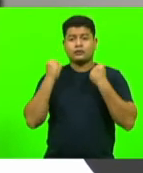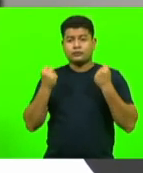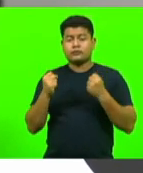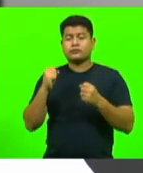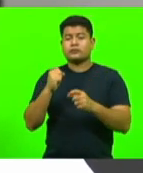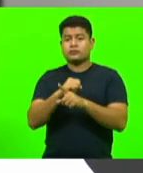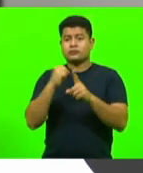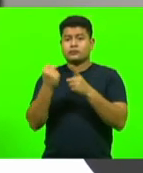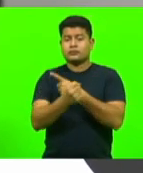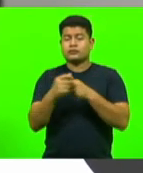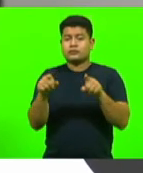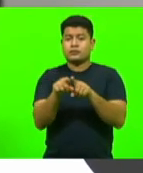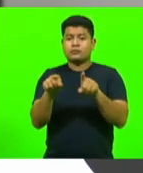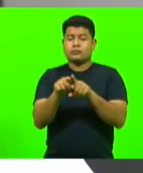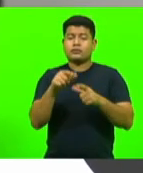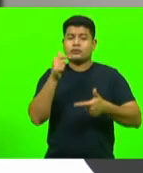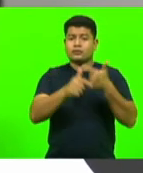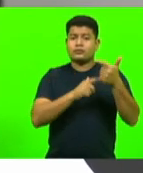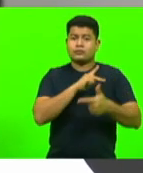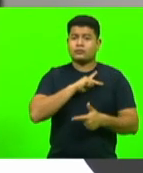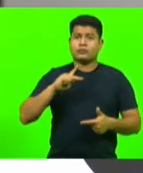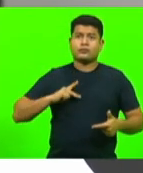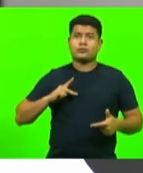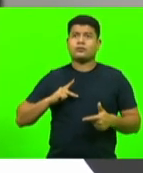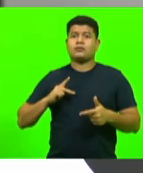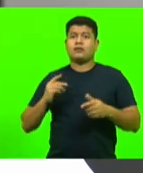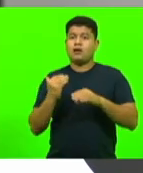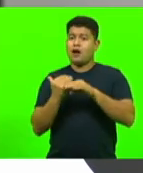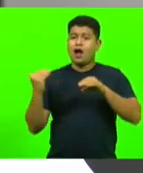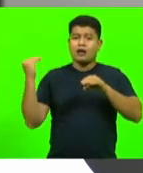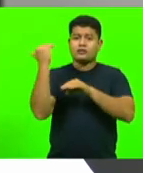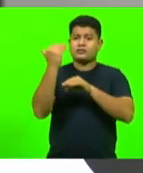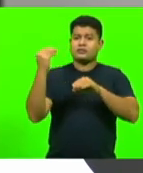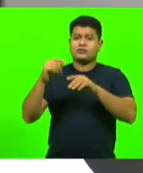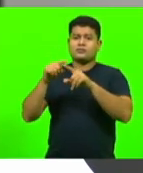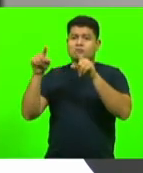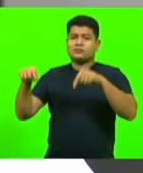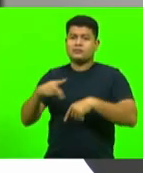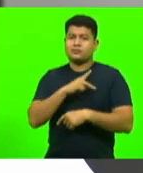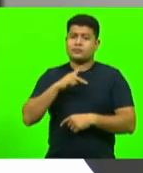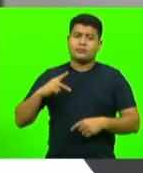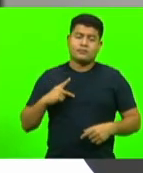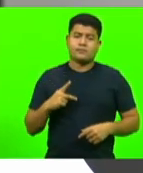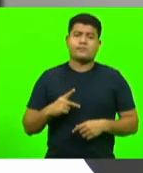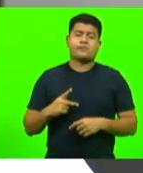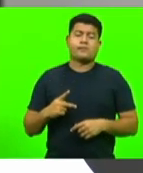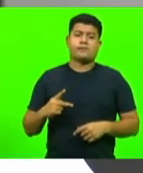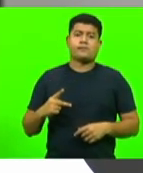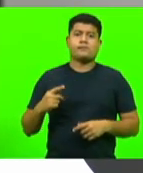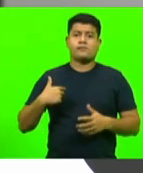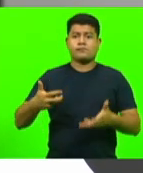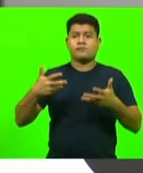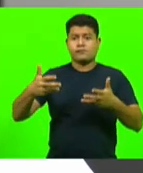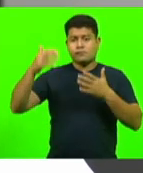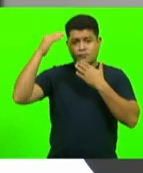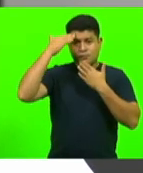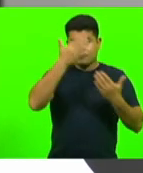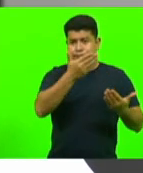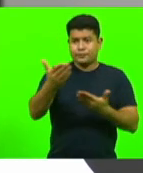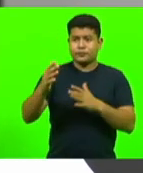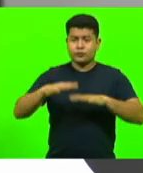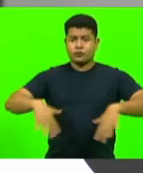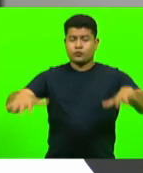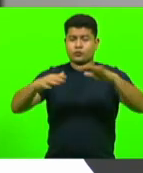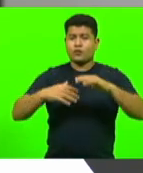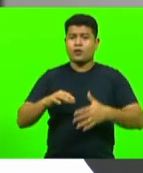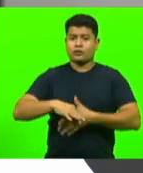defender o serviço público muito acima do Servidor Público então eu quero agradecer aqui a presença de todas as